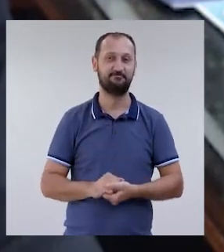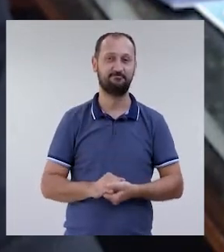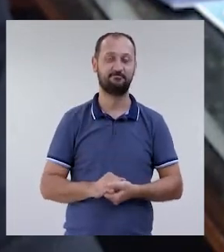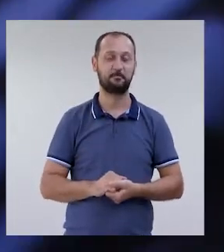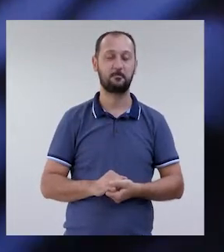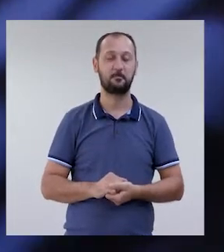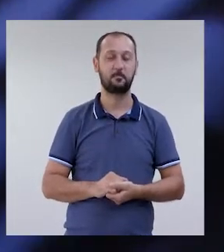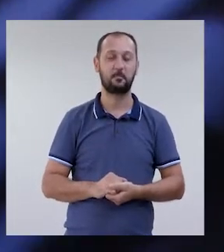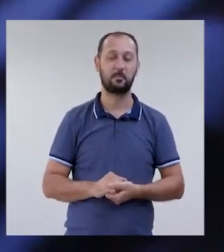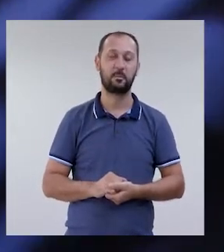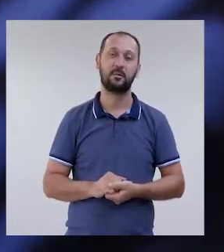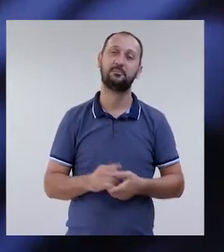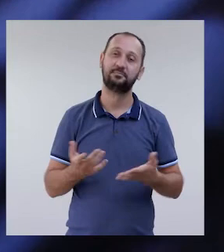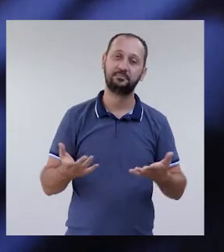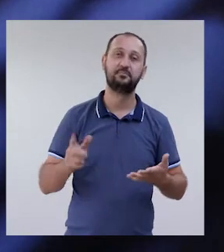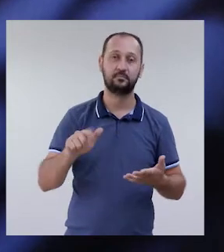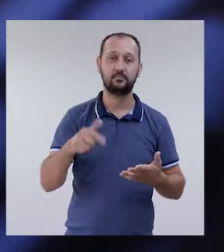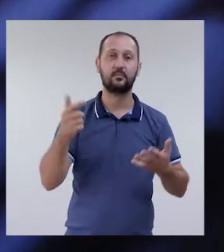dando.